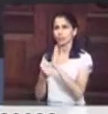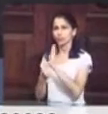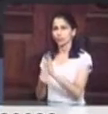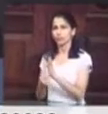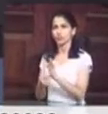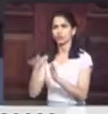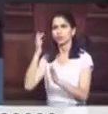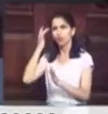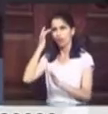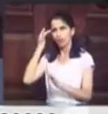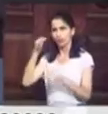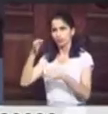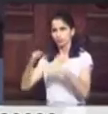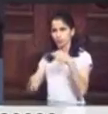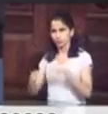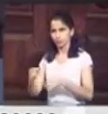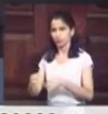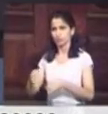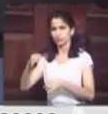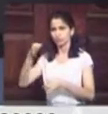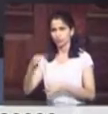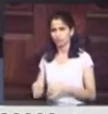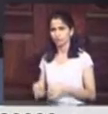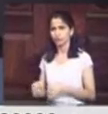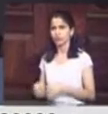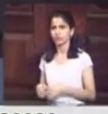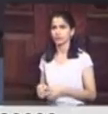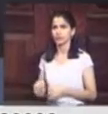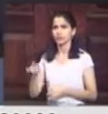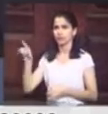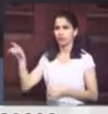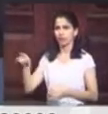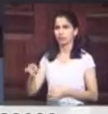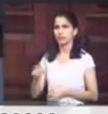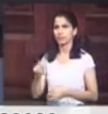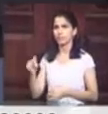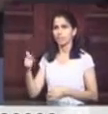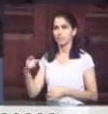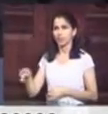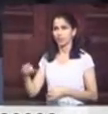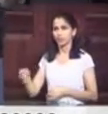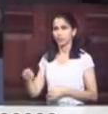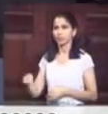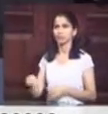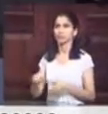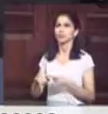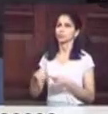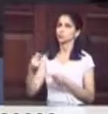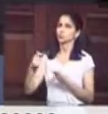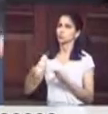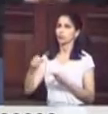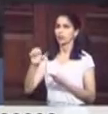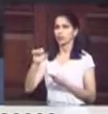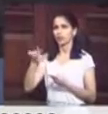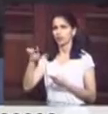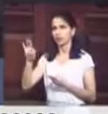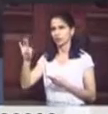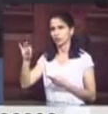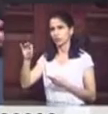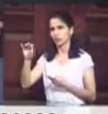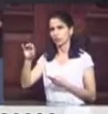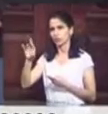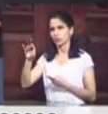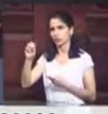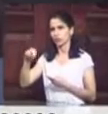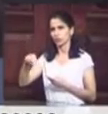acho justo uma pessoa ganhar o que uma pessoa ganha na Petrobras, na Eletronuclear, na Eletrobras,